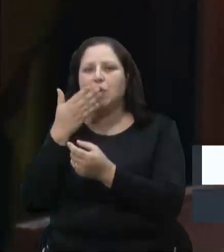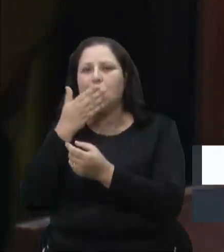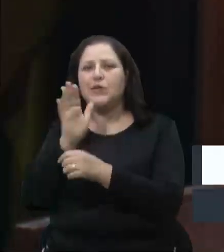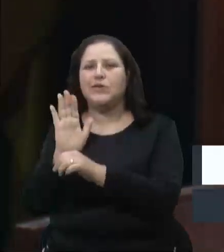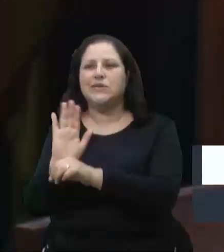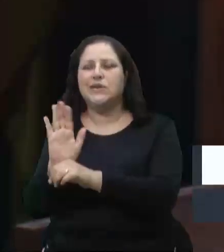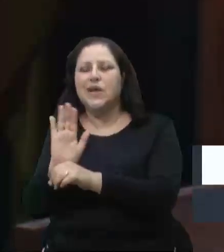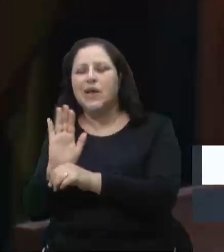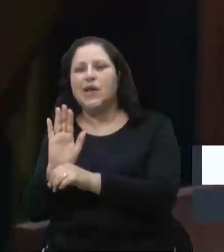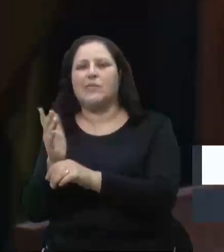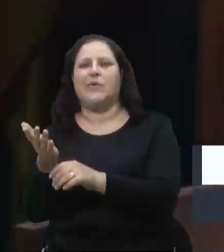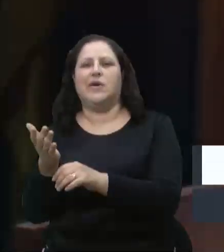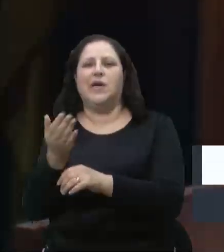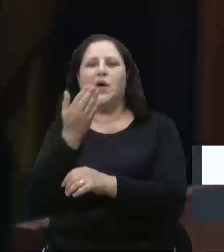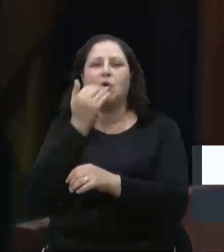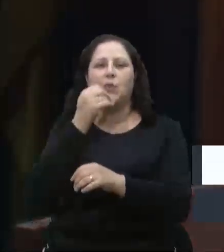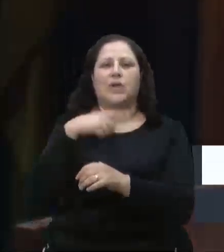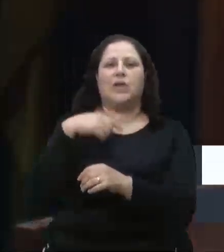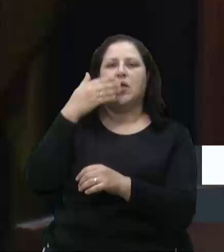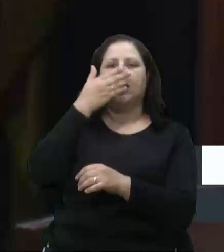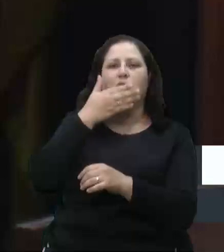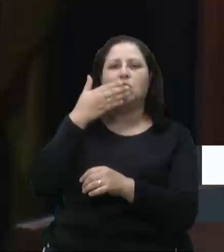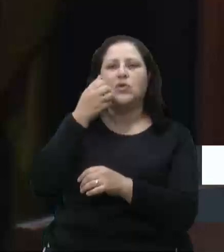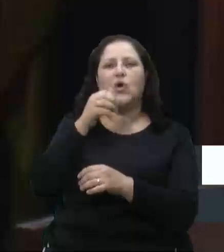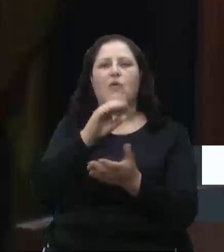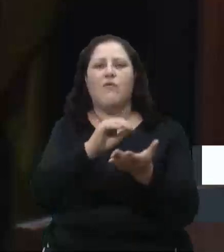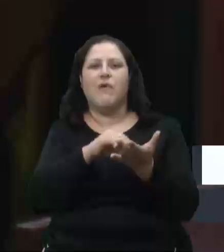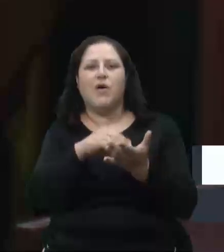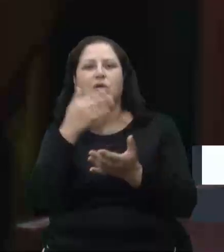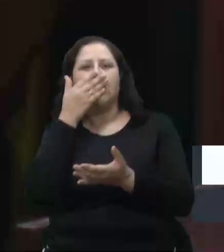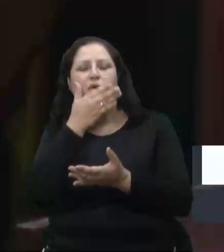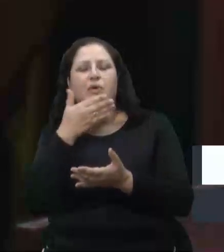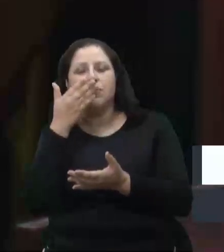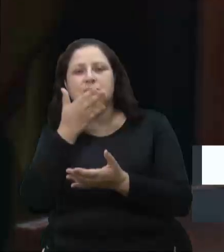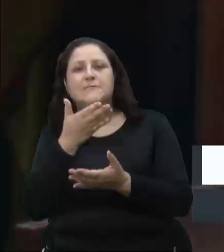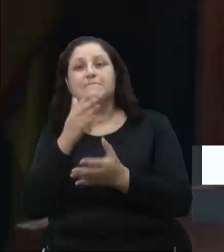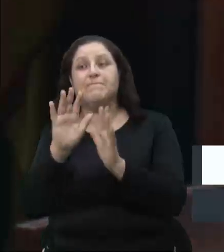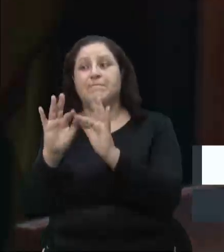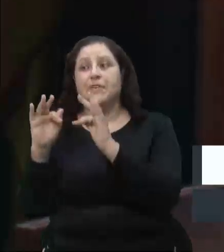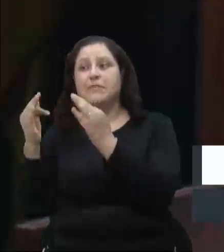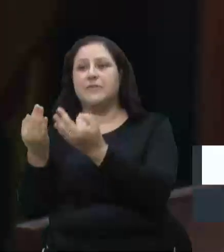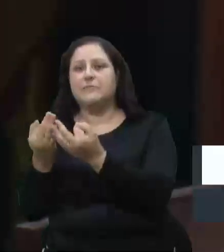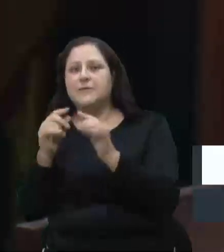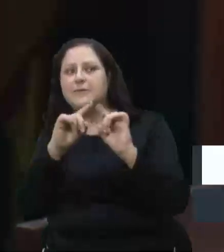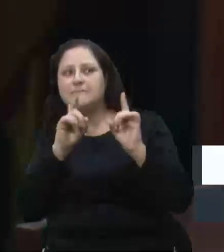a refeição tem doce, ou a refeição falta doce, então as